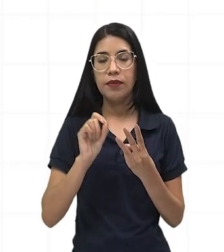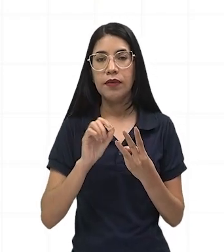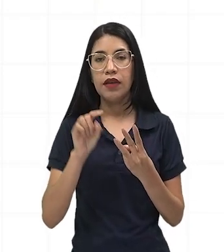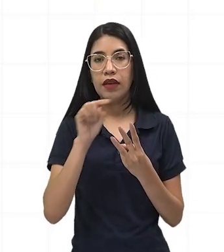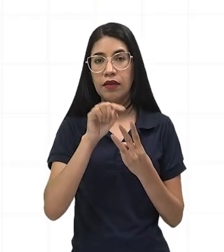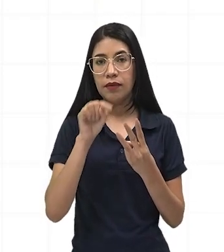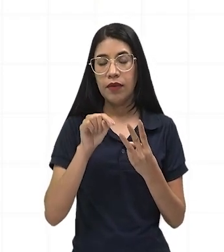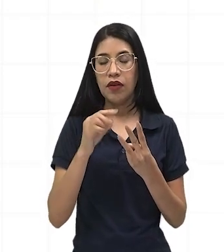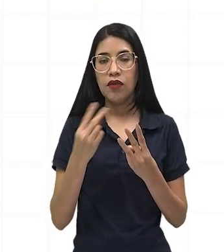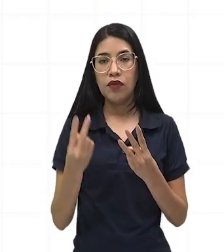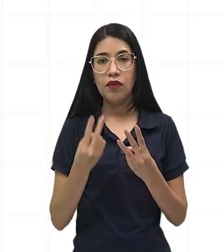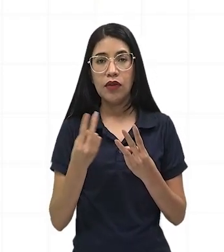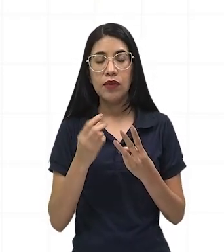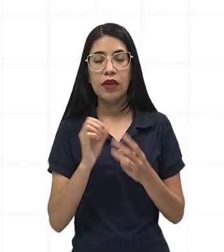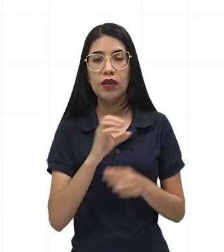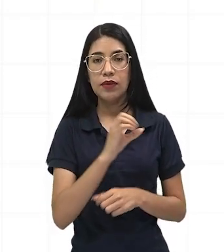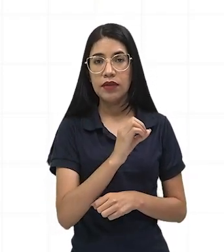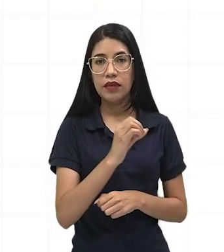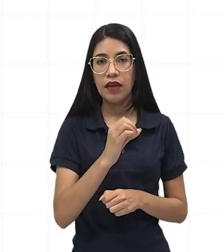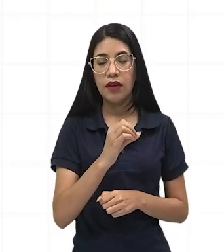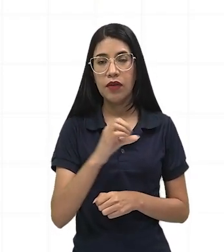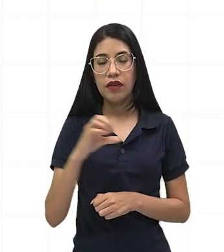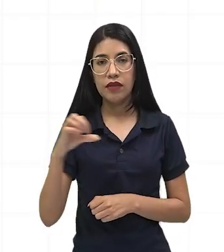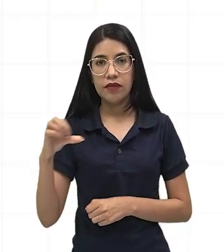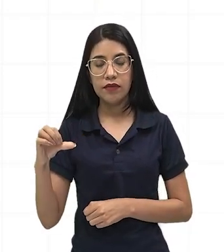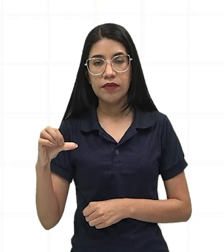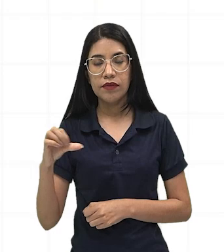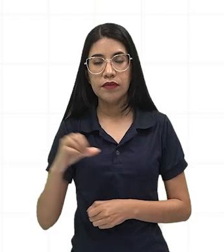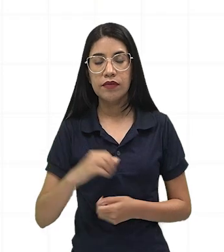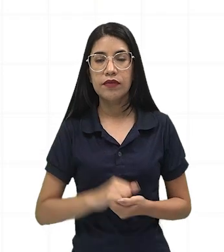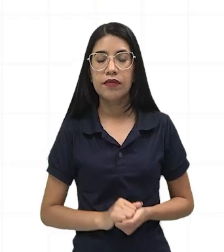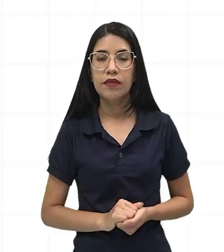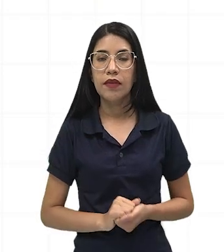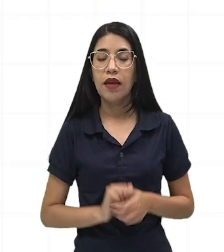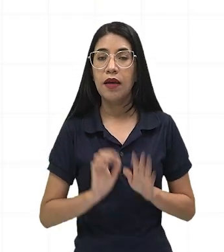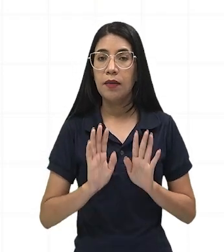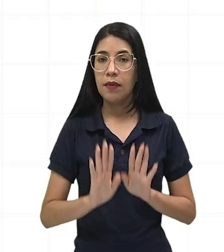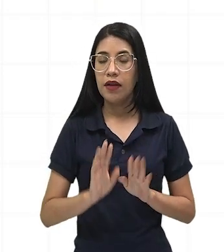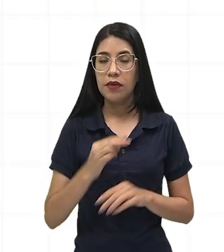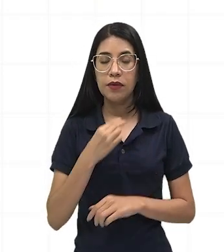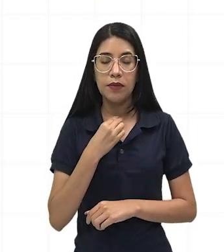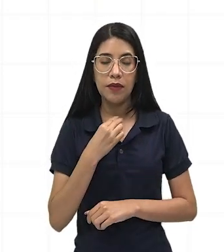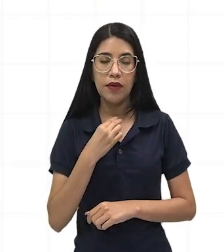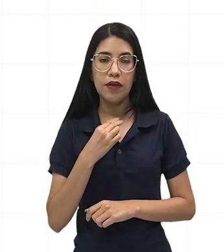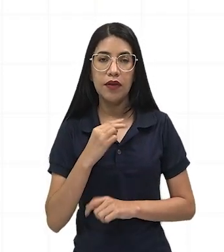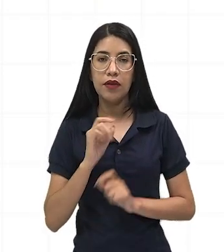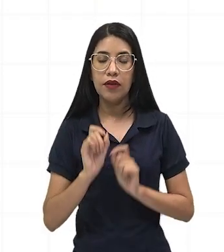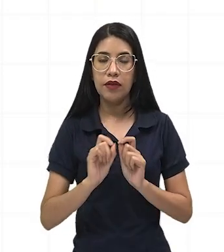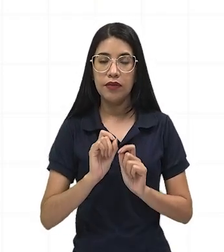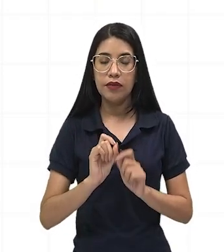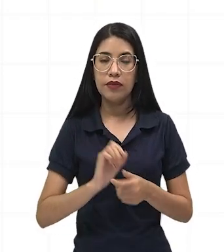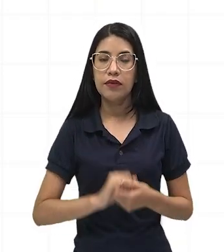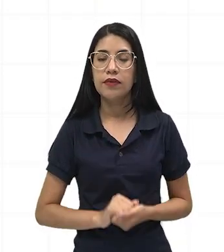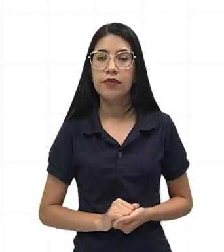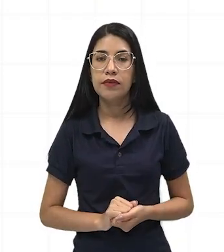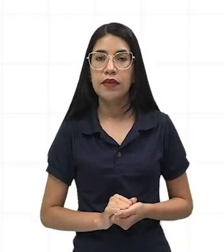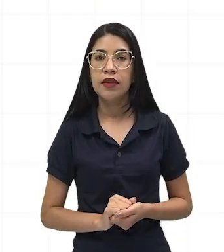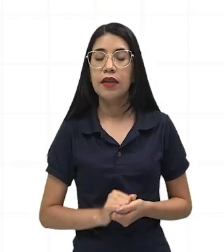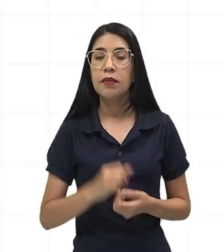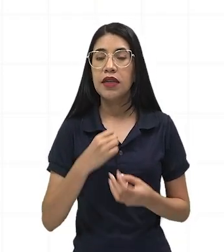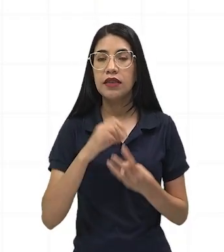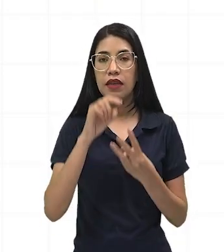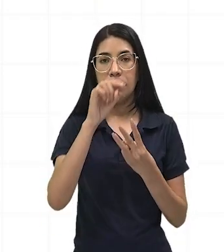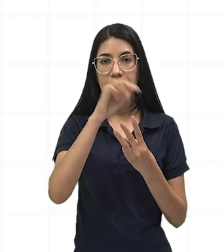os valores. Vai de 0 a 9. Cada um pode ocupar. Só que eu não posso me esquecer, como eu falei, que como o número tem que ter